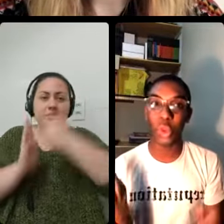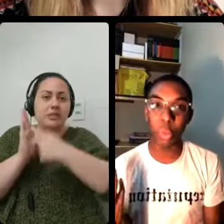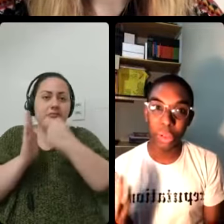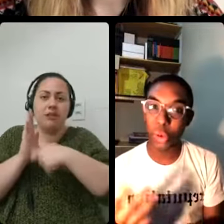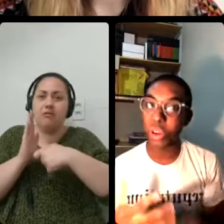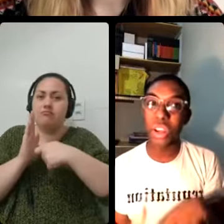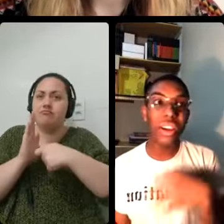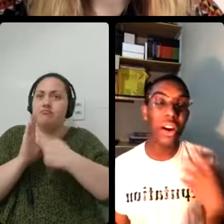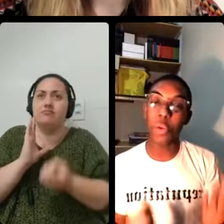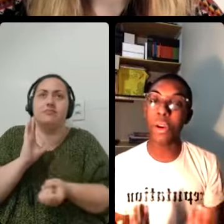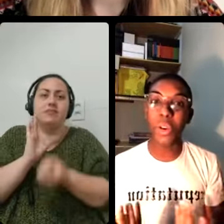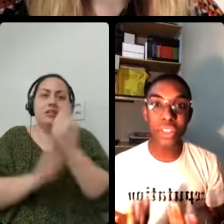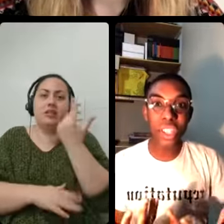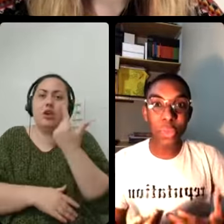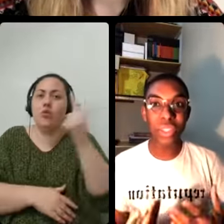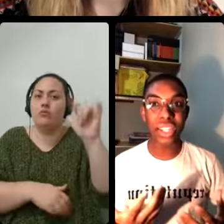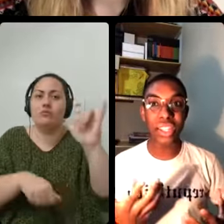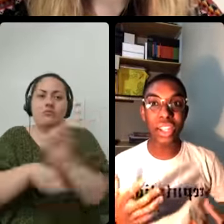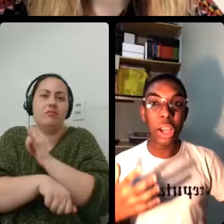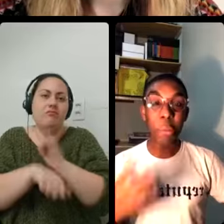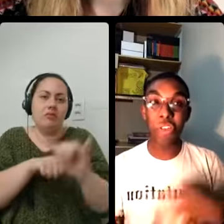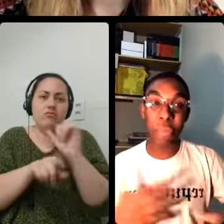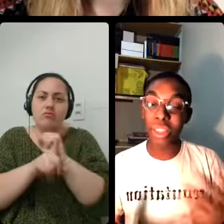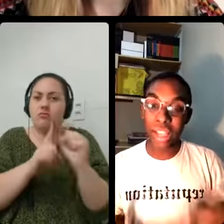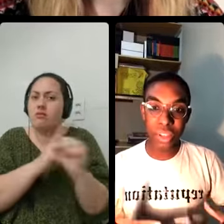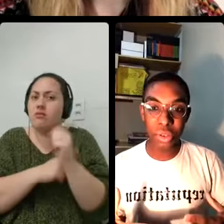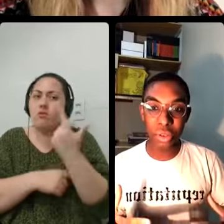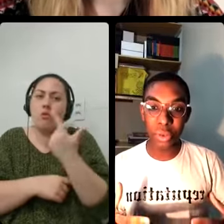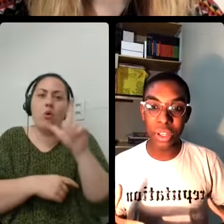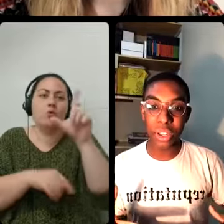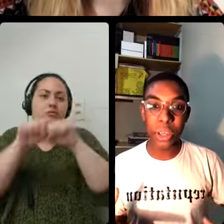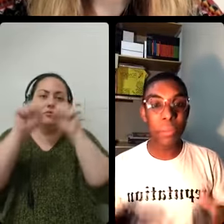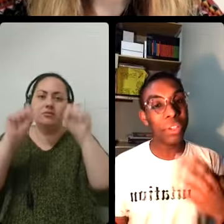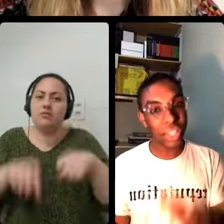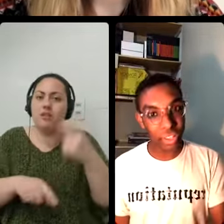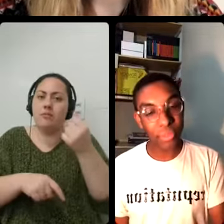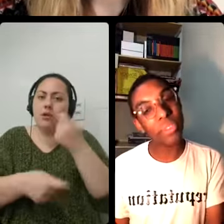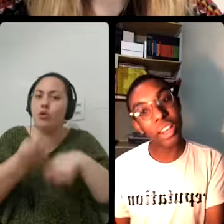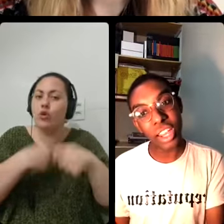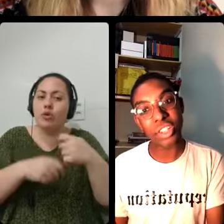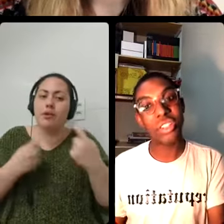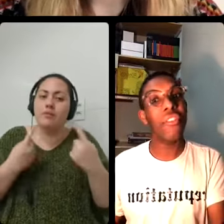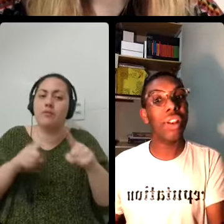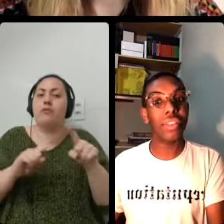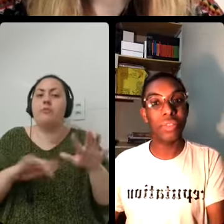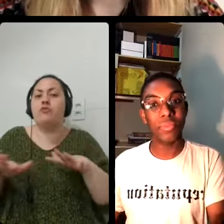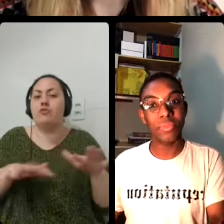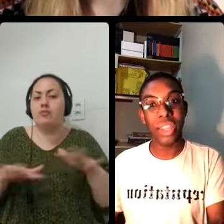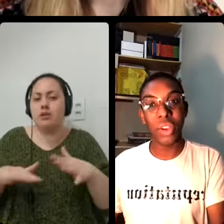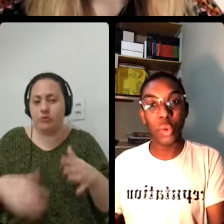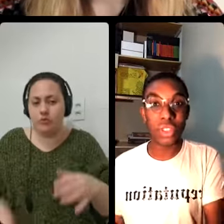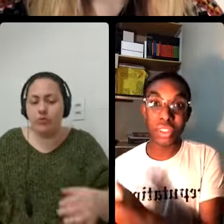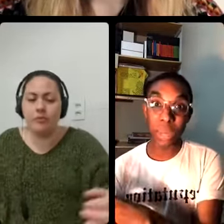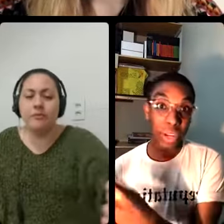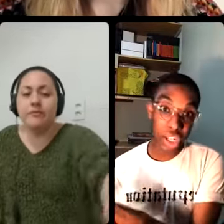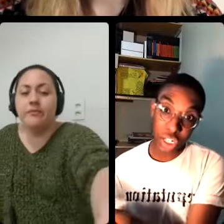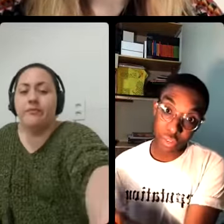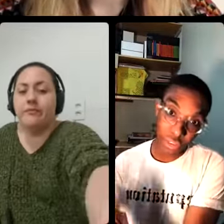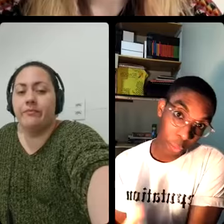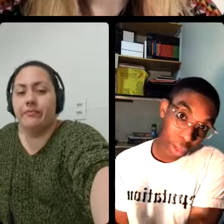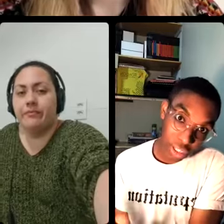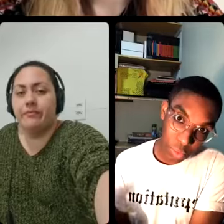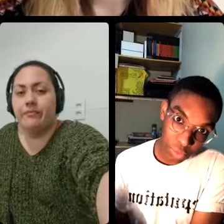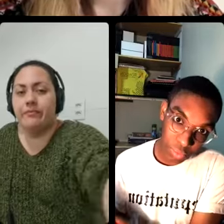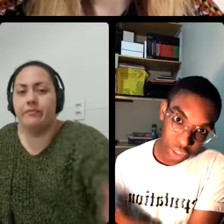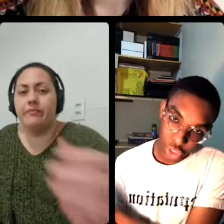sistema econômico, alguma coisa que pudesse movimentar essa estrutura. Porque, que nem a gente estava falando, né? O sistema que a gente